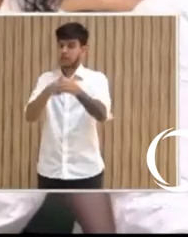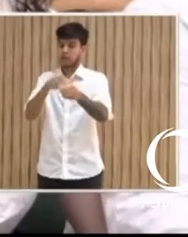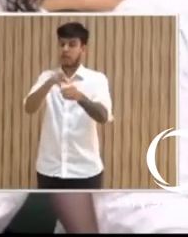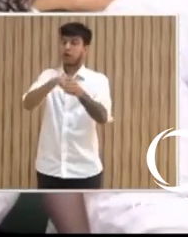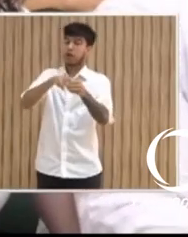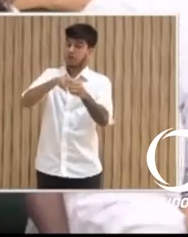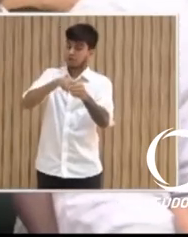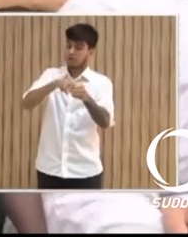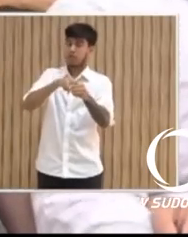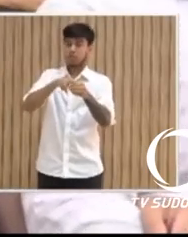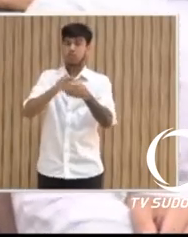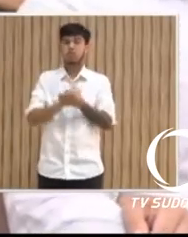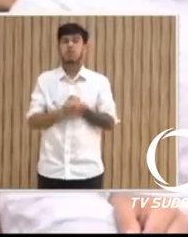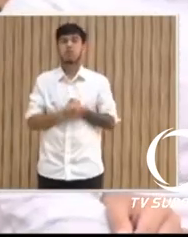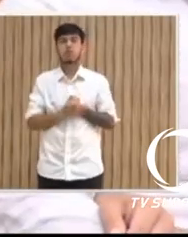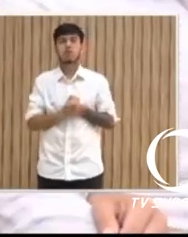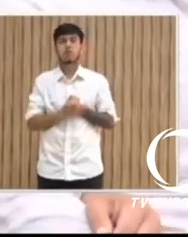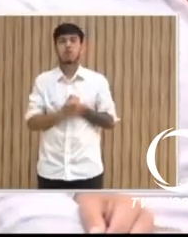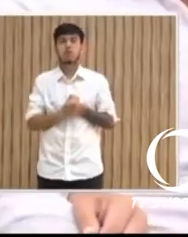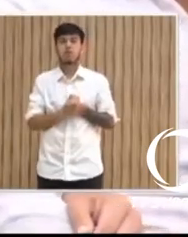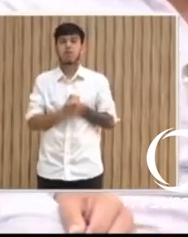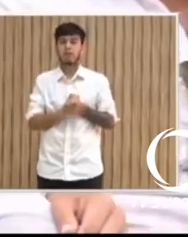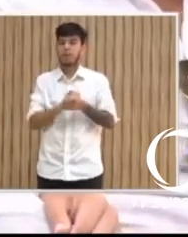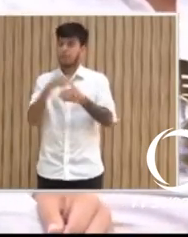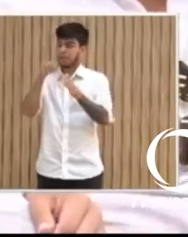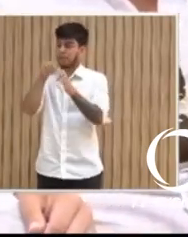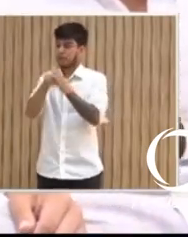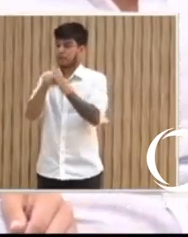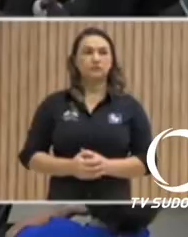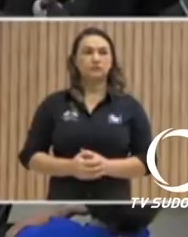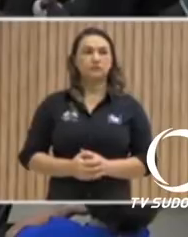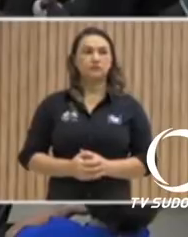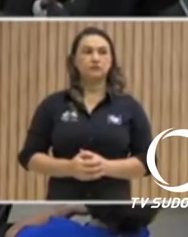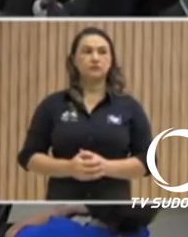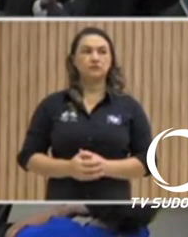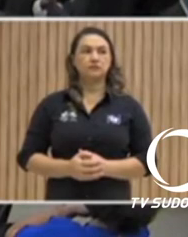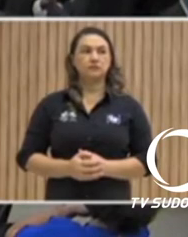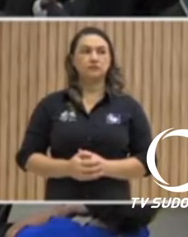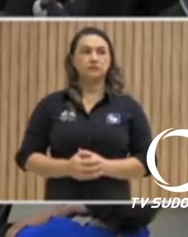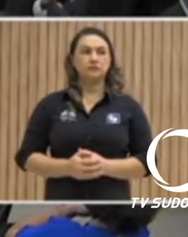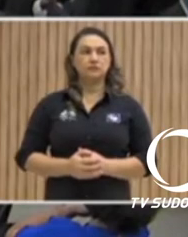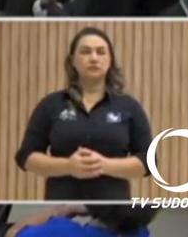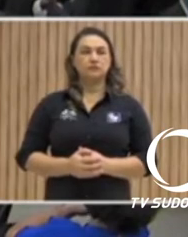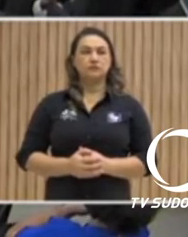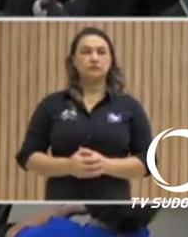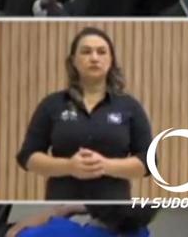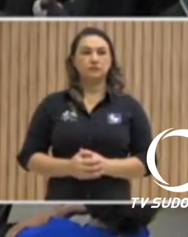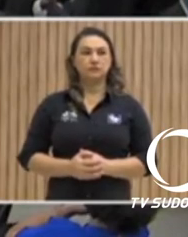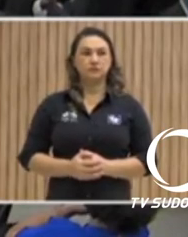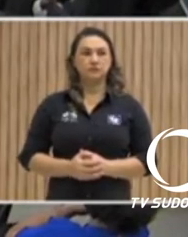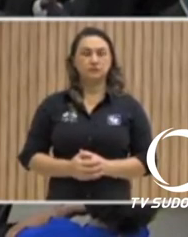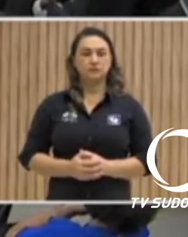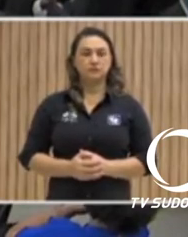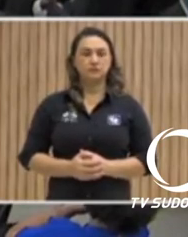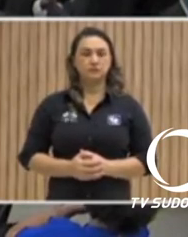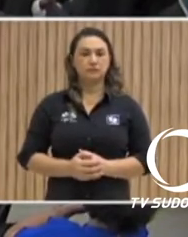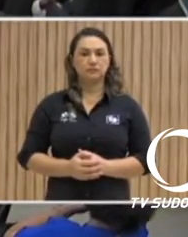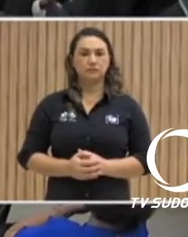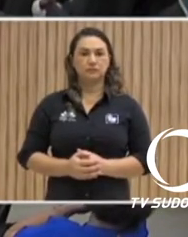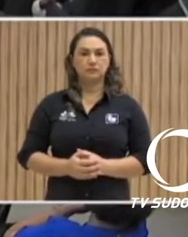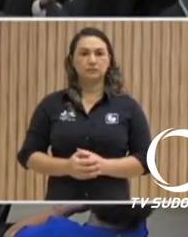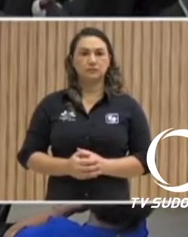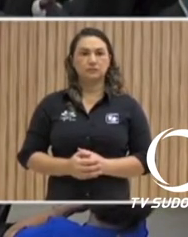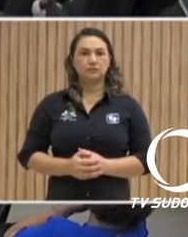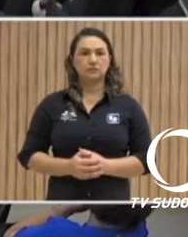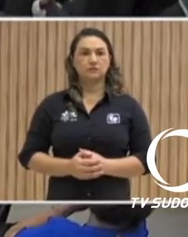o plenário da Câmara de Vereadores de Pato Branco ficou lotado para a posse da nova mesa diretora que foi Eleita ainda no dia 18